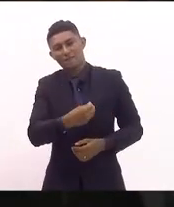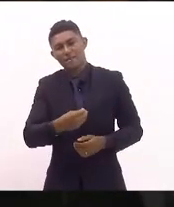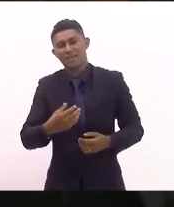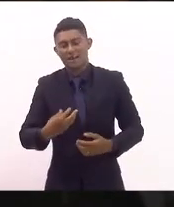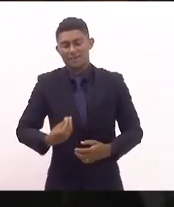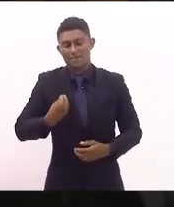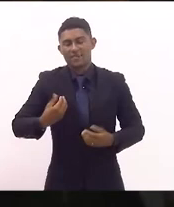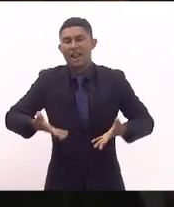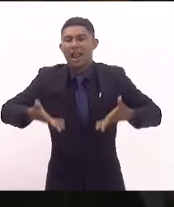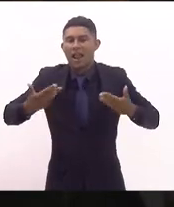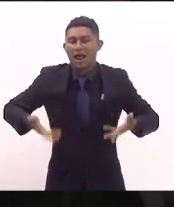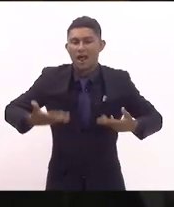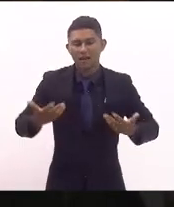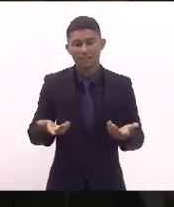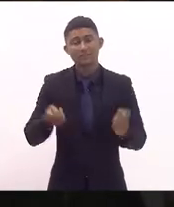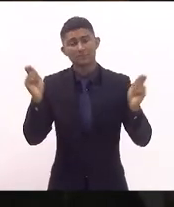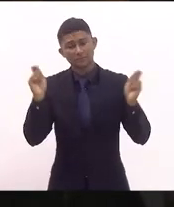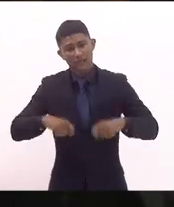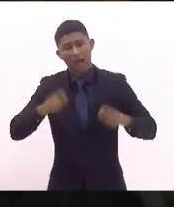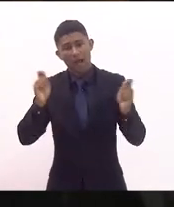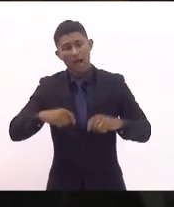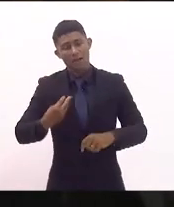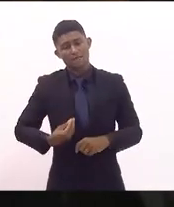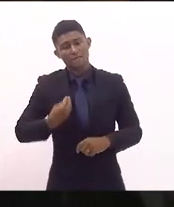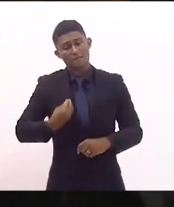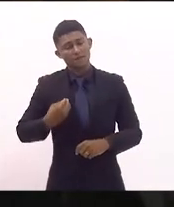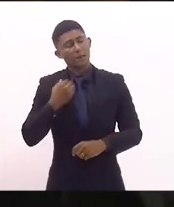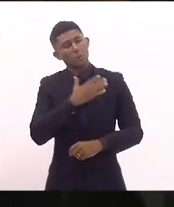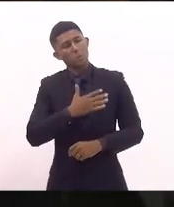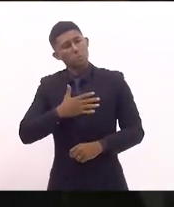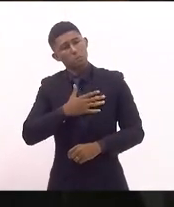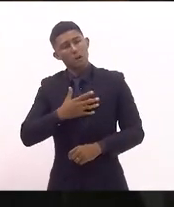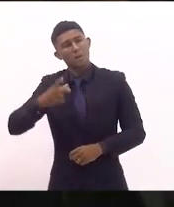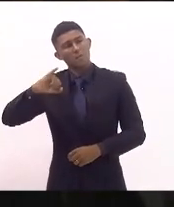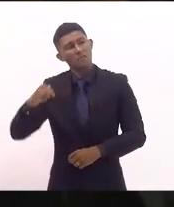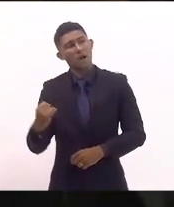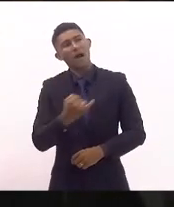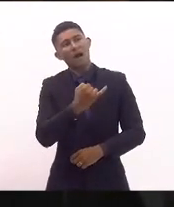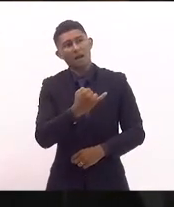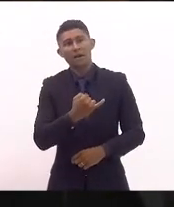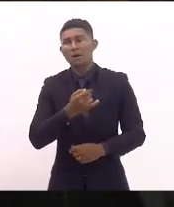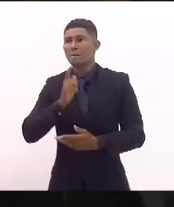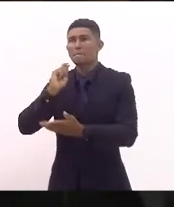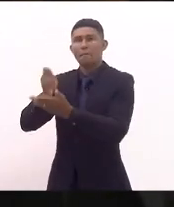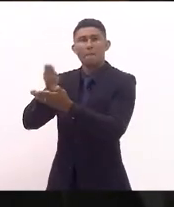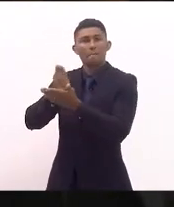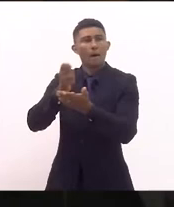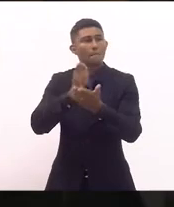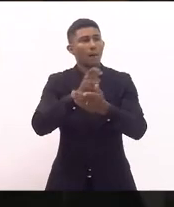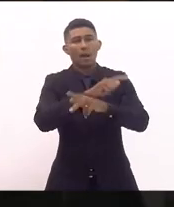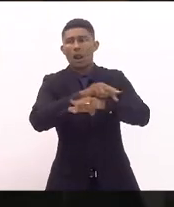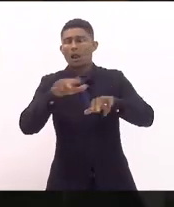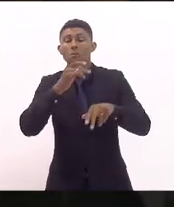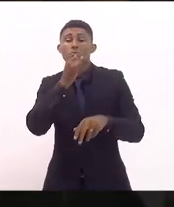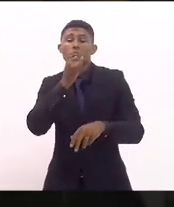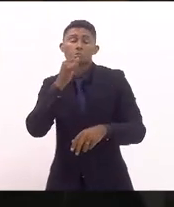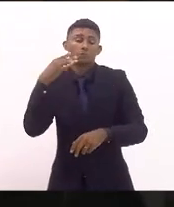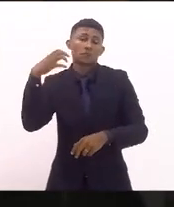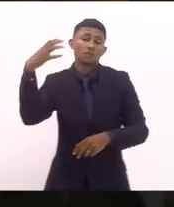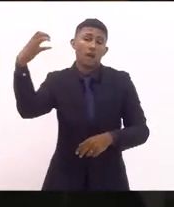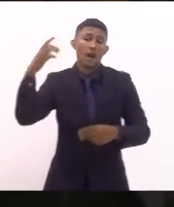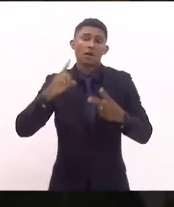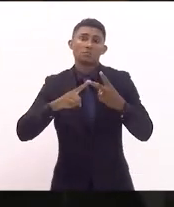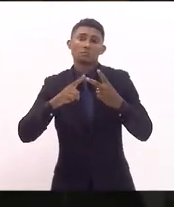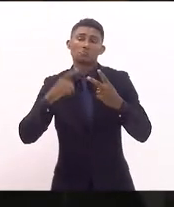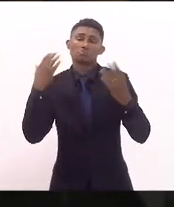aproveitar alguns prazeres que a vida somente proporciona a quem pode pagar por eles, como viagens,